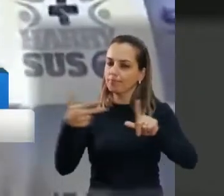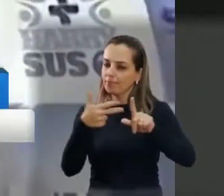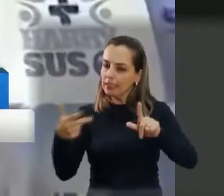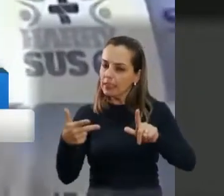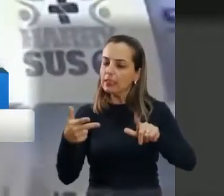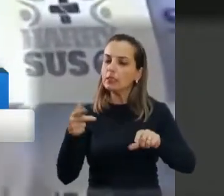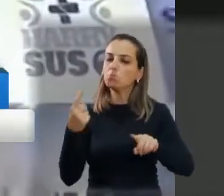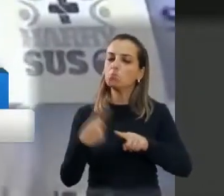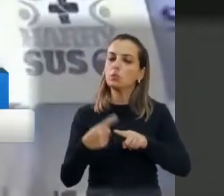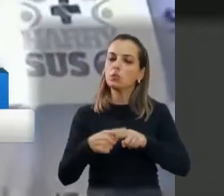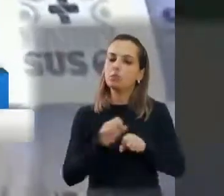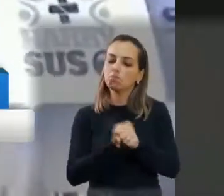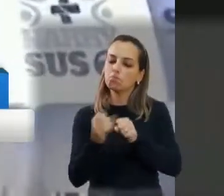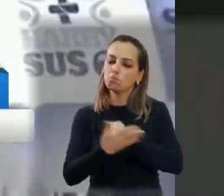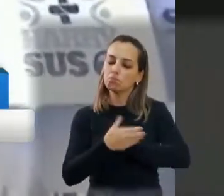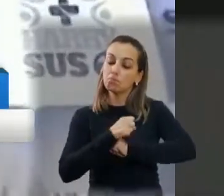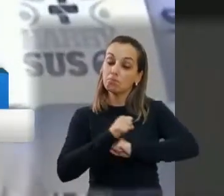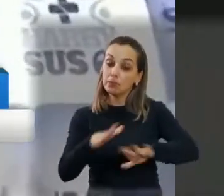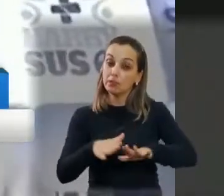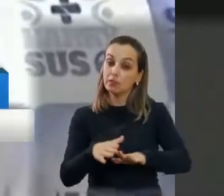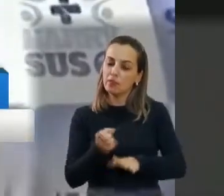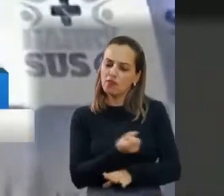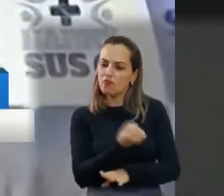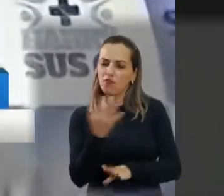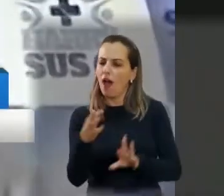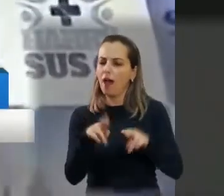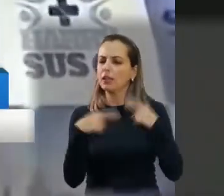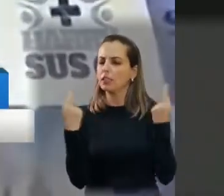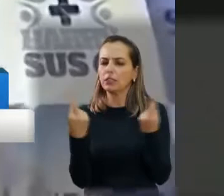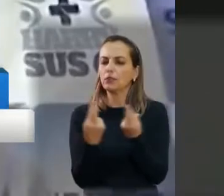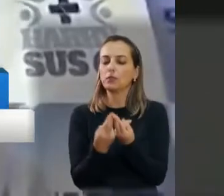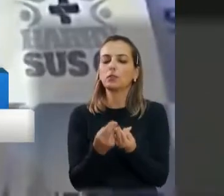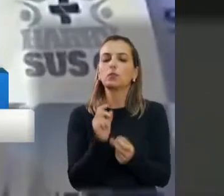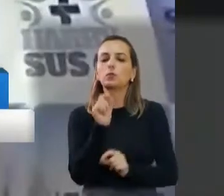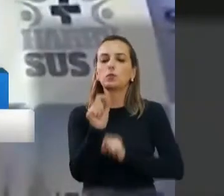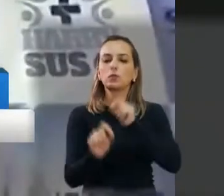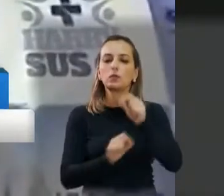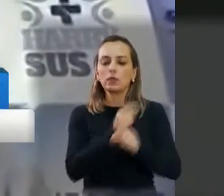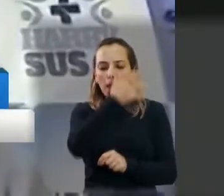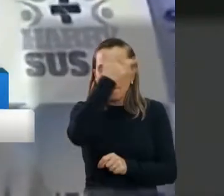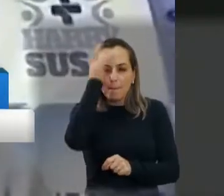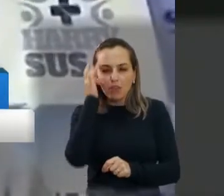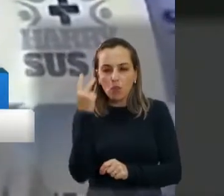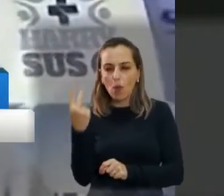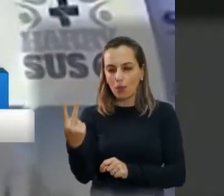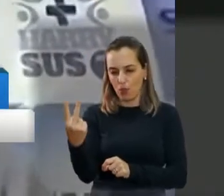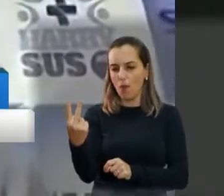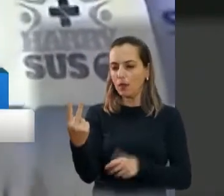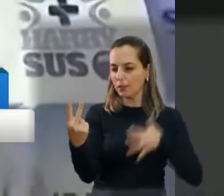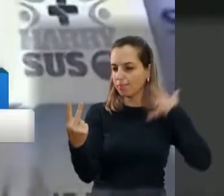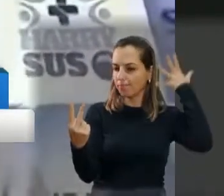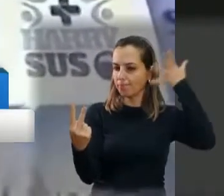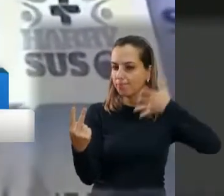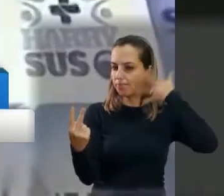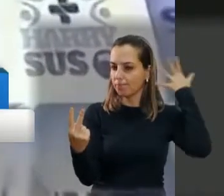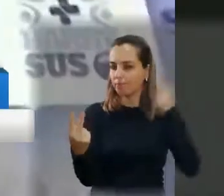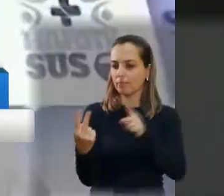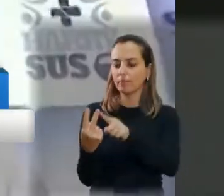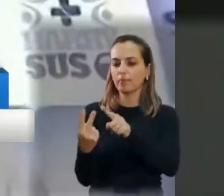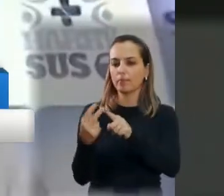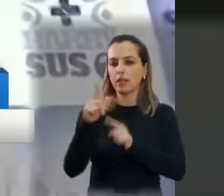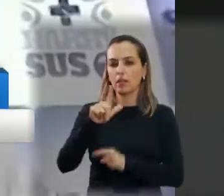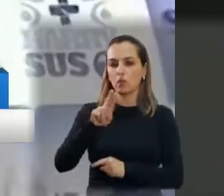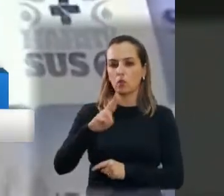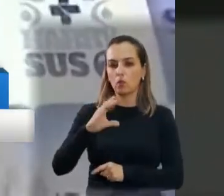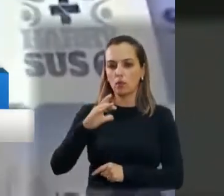né, e várias delas, né, duas pessoas que estão aqui hoje, a Lúcia, que